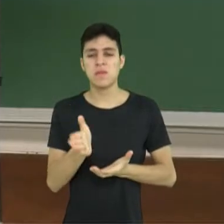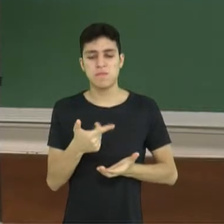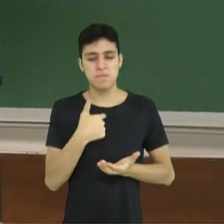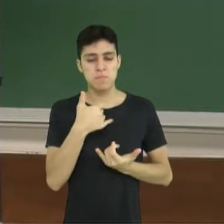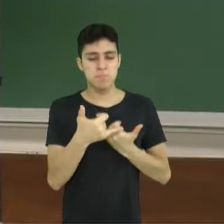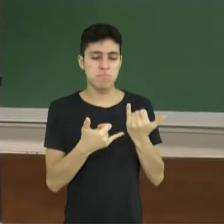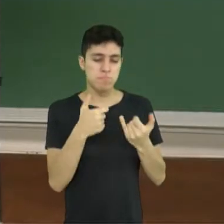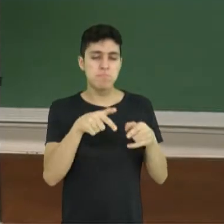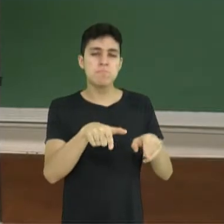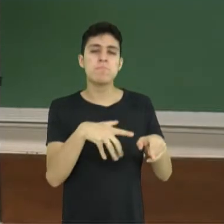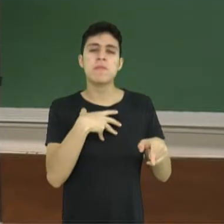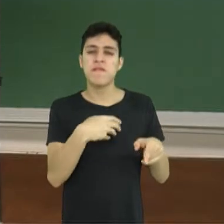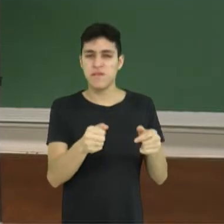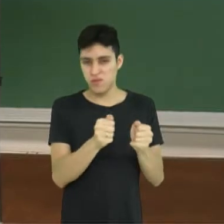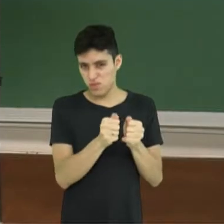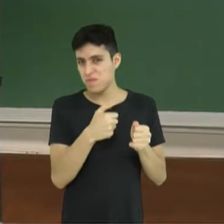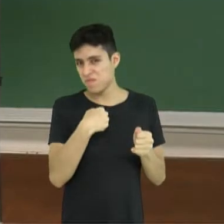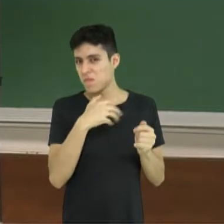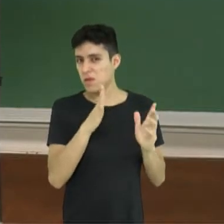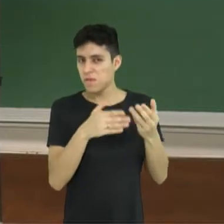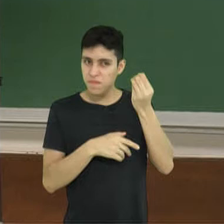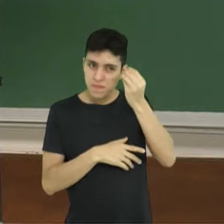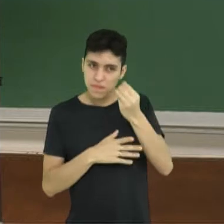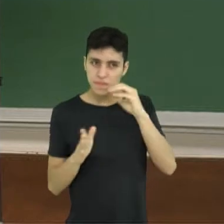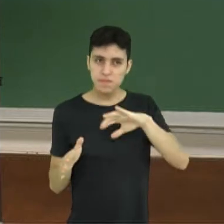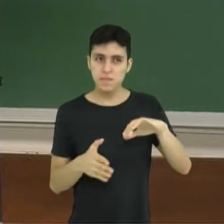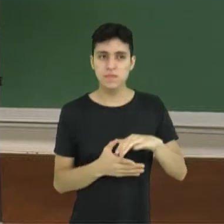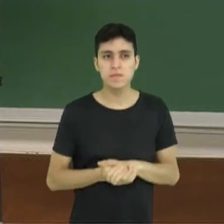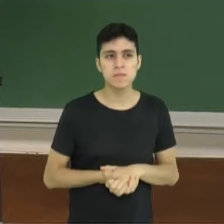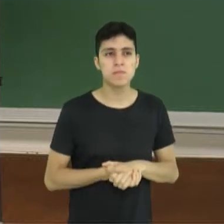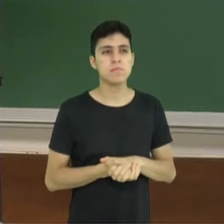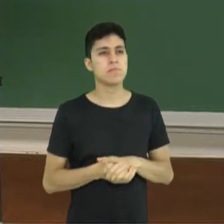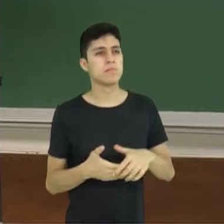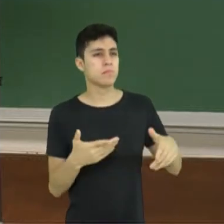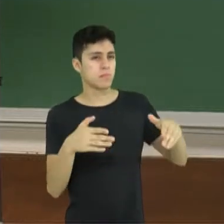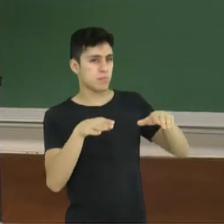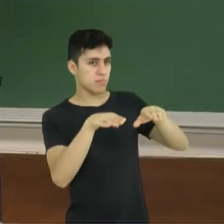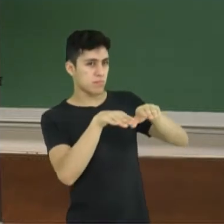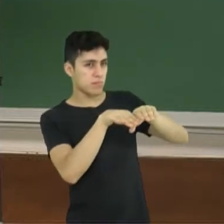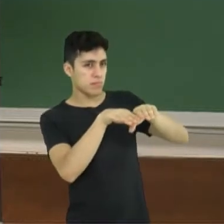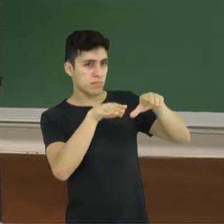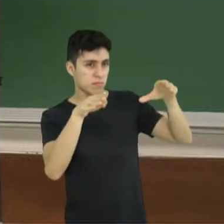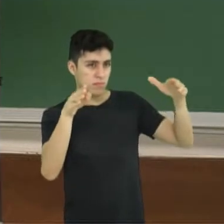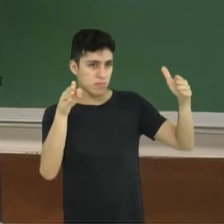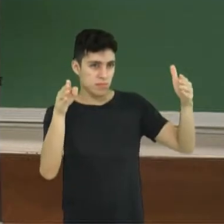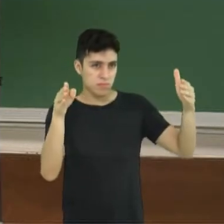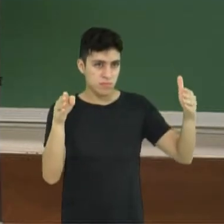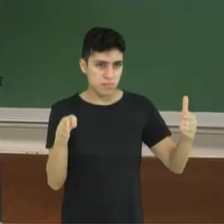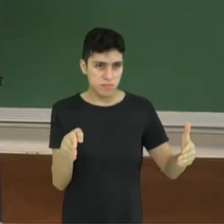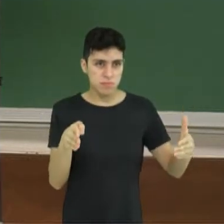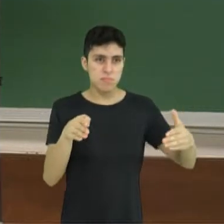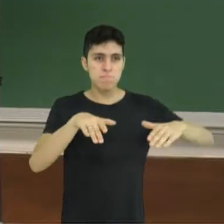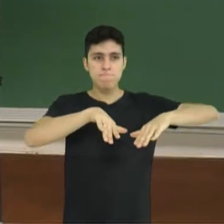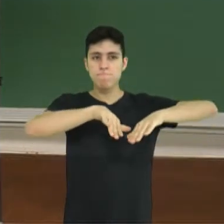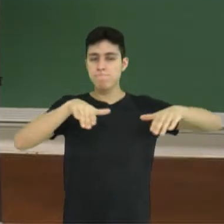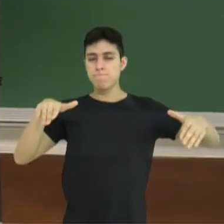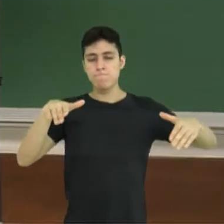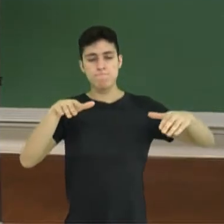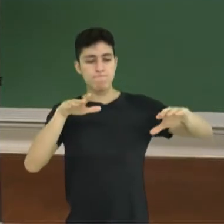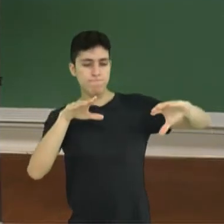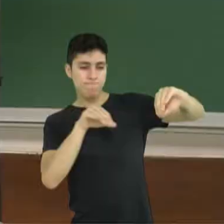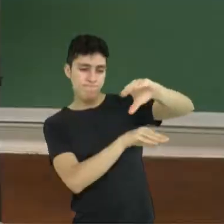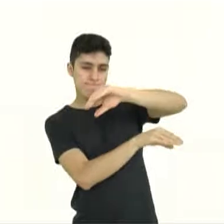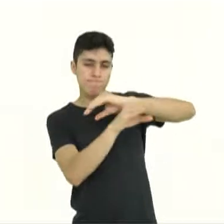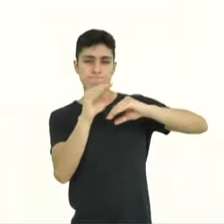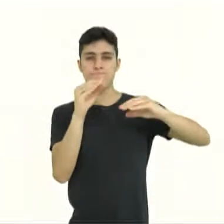filhos. A manipulação direta de balcão, que não deixa de ser uma influência no buraco, tá? O